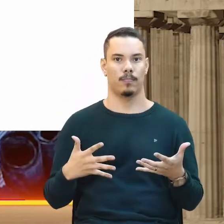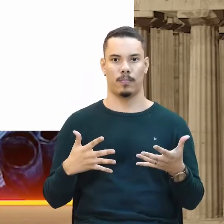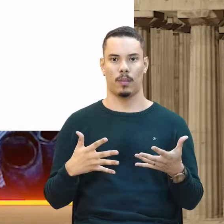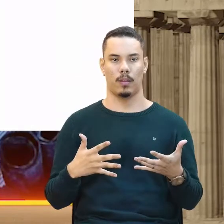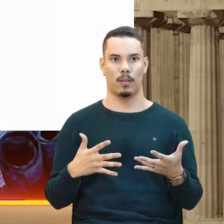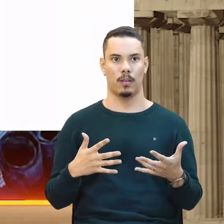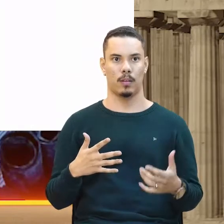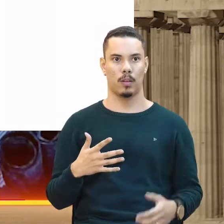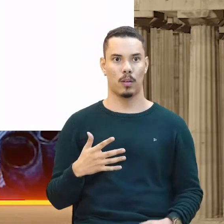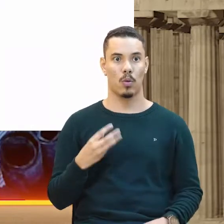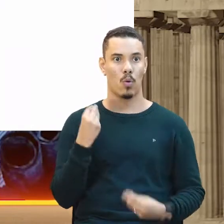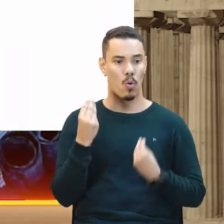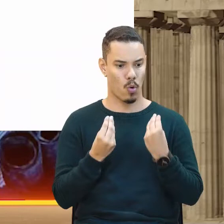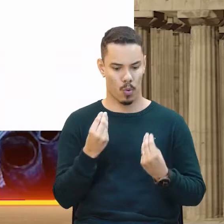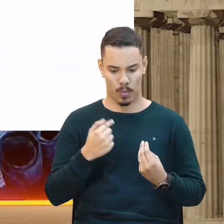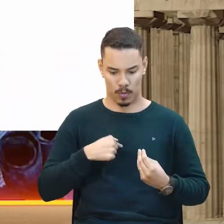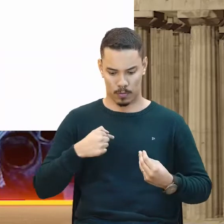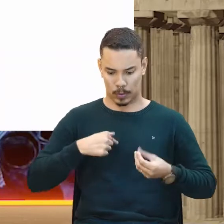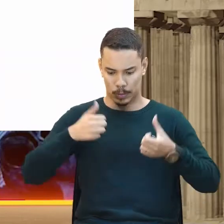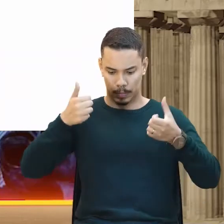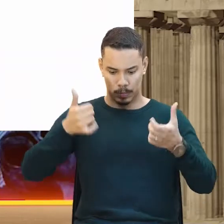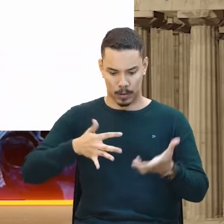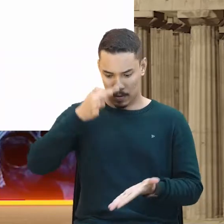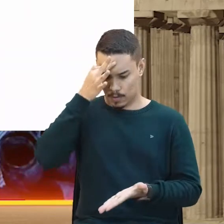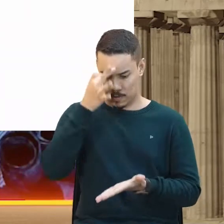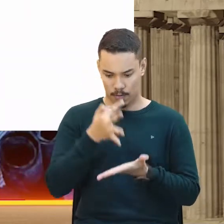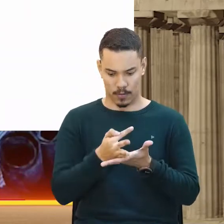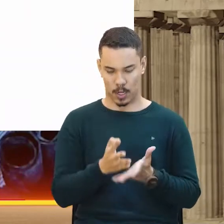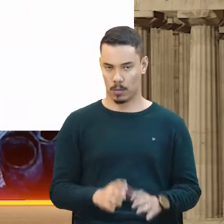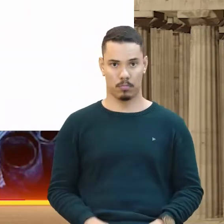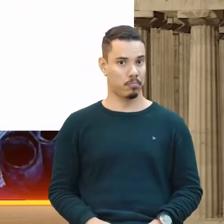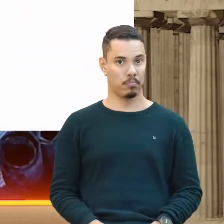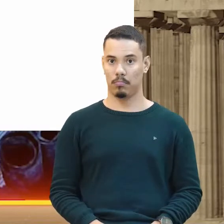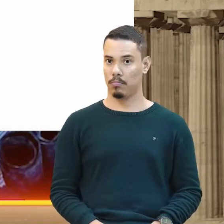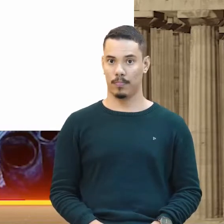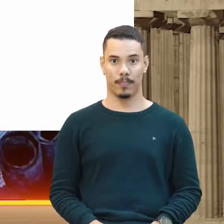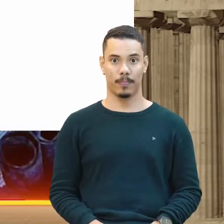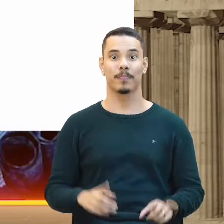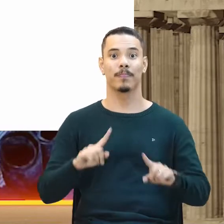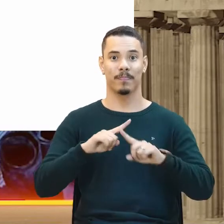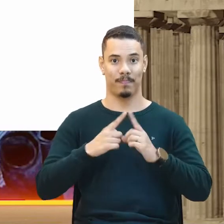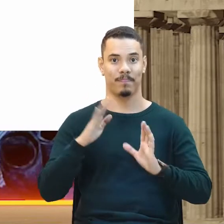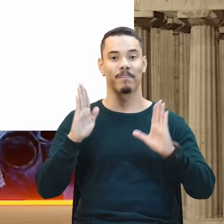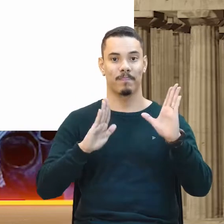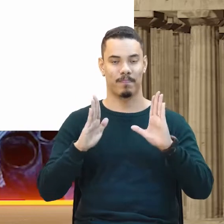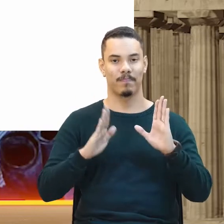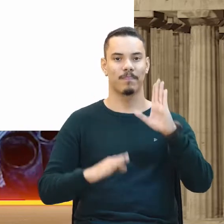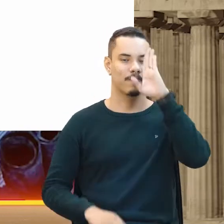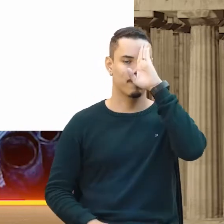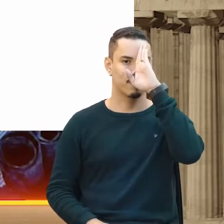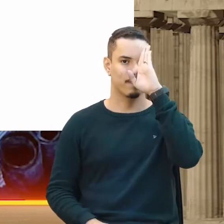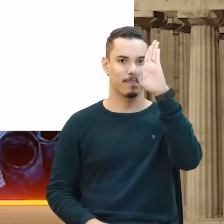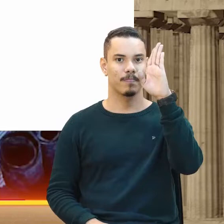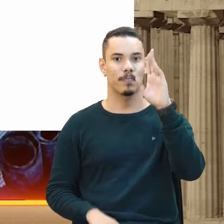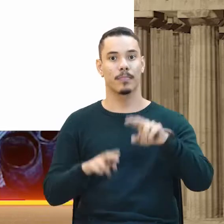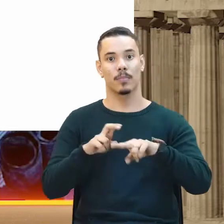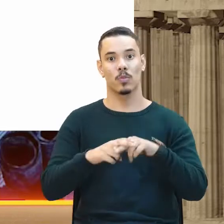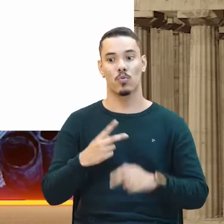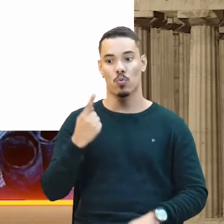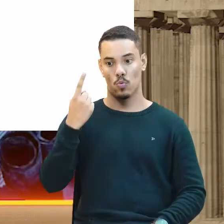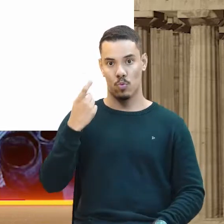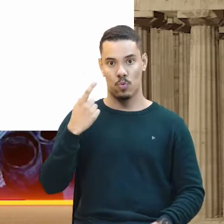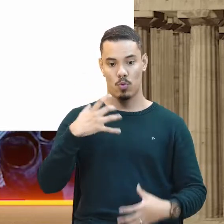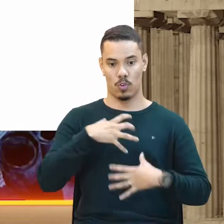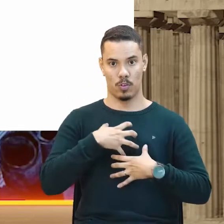há a necessidade de explicar a fé. Mas naquela época era fundamental. Então, a única forma que eles tinham